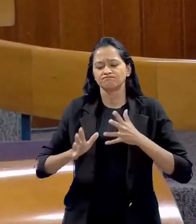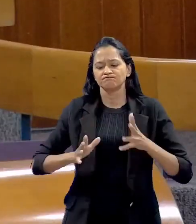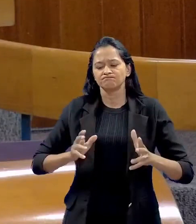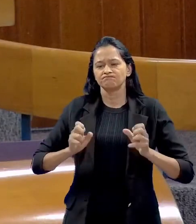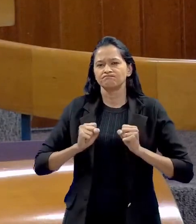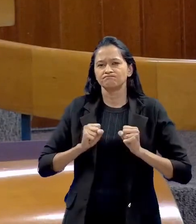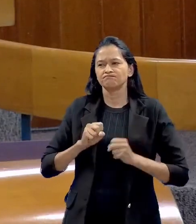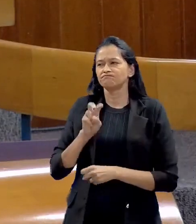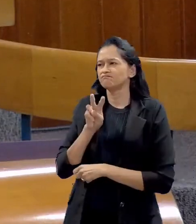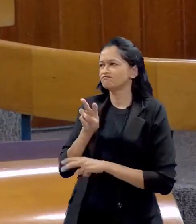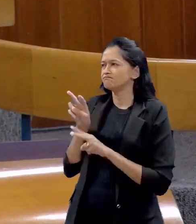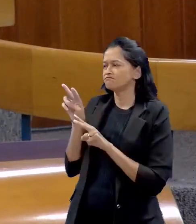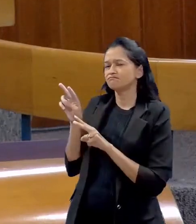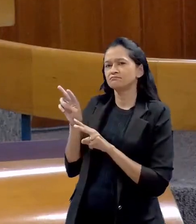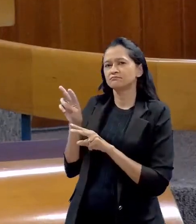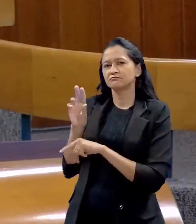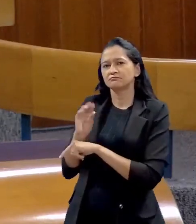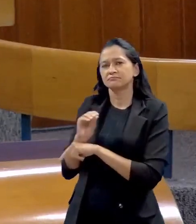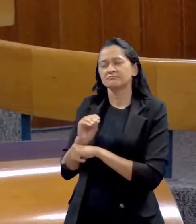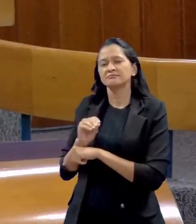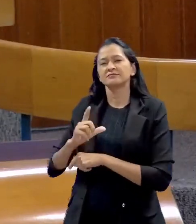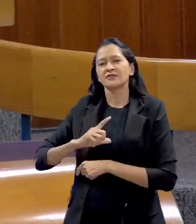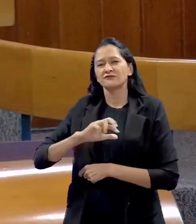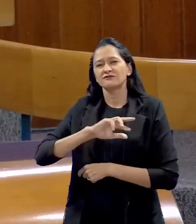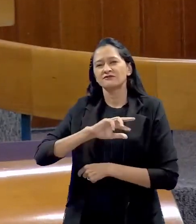fetos que infelizmente foram ceifadas,